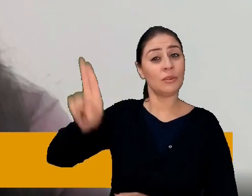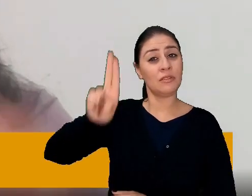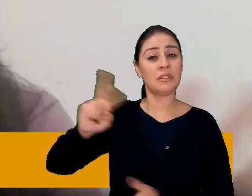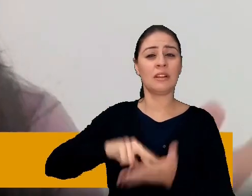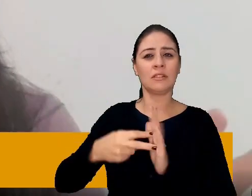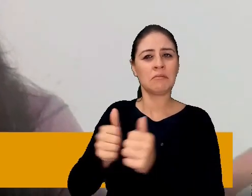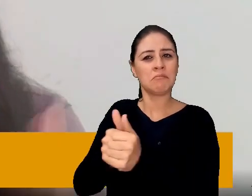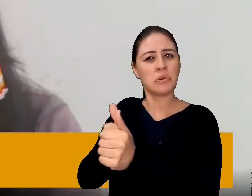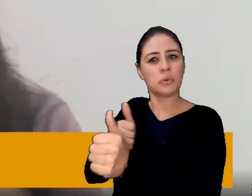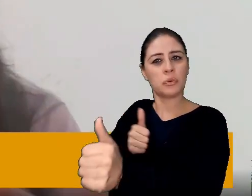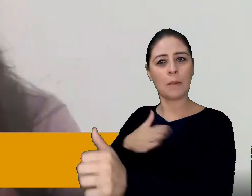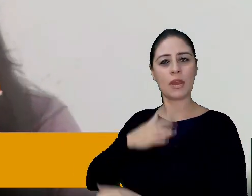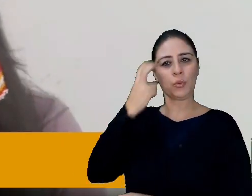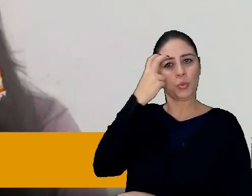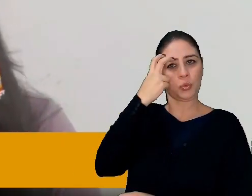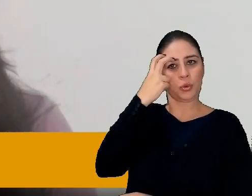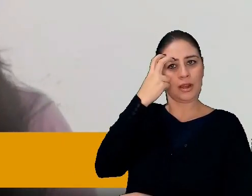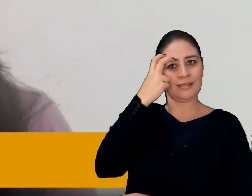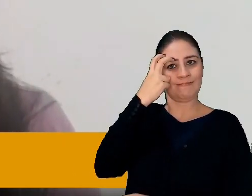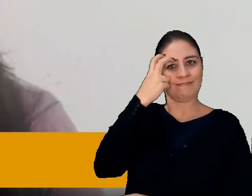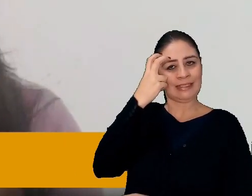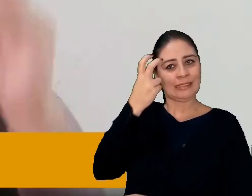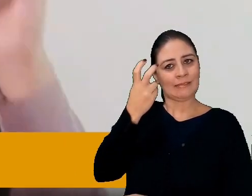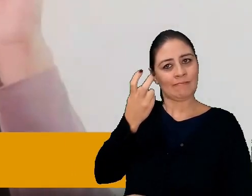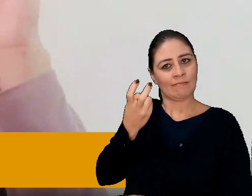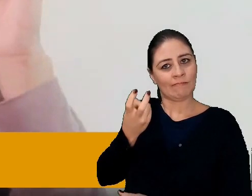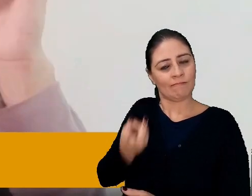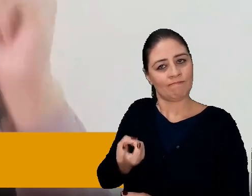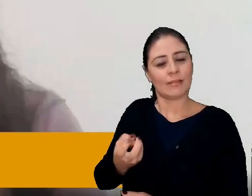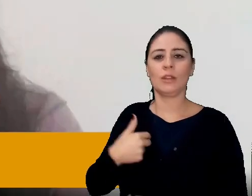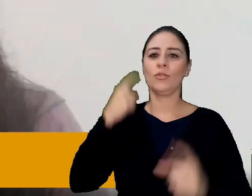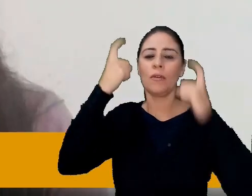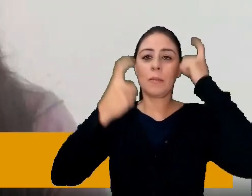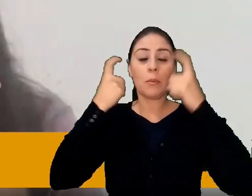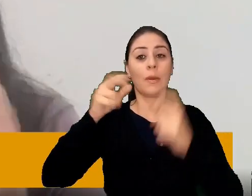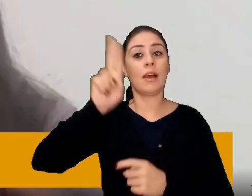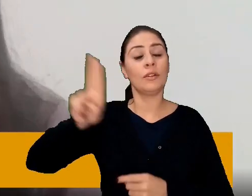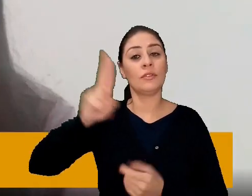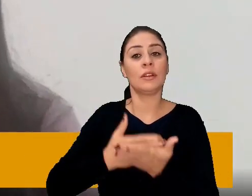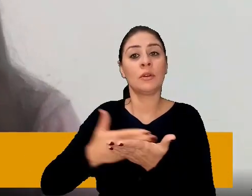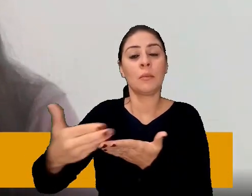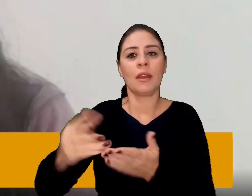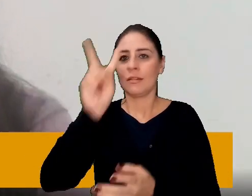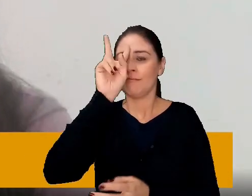me distanciar disso. Eu tinha medo de entrar na universidade e me tornar branca. Eu não quero isso, eu falava.